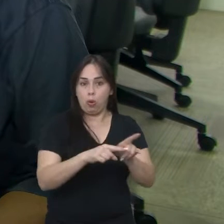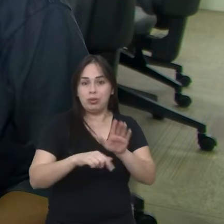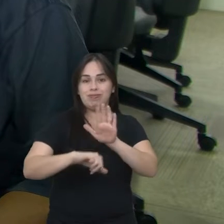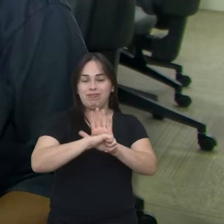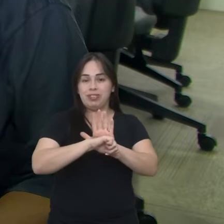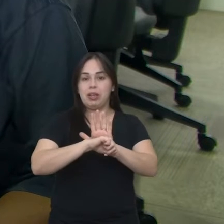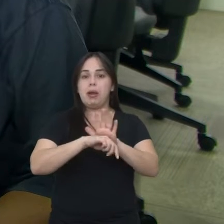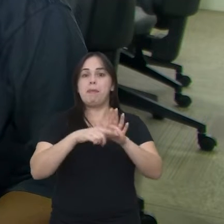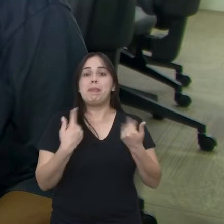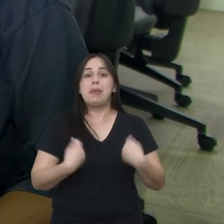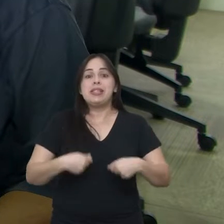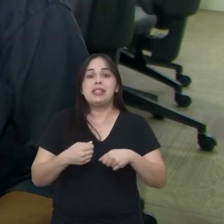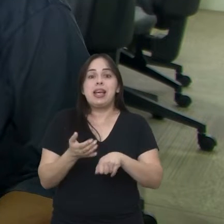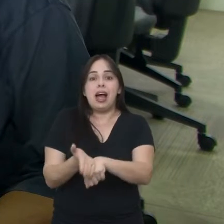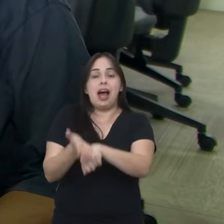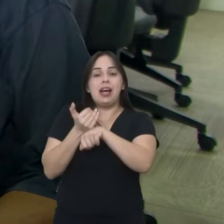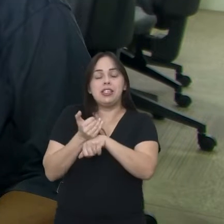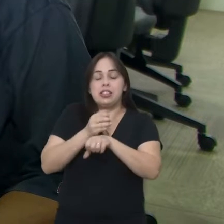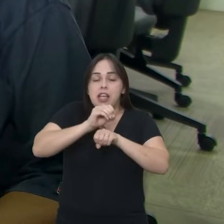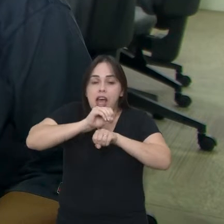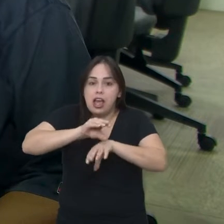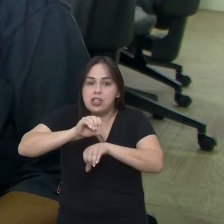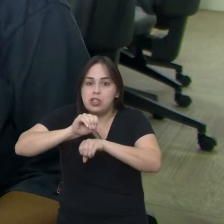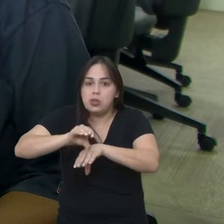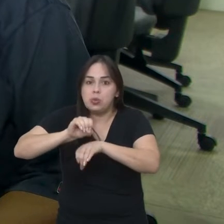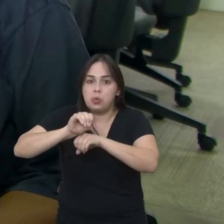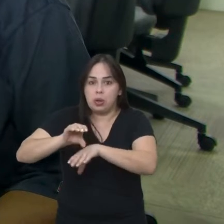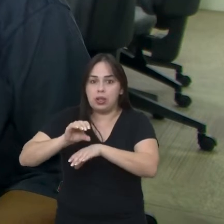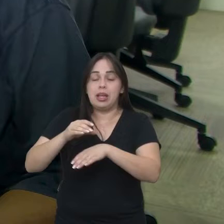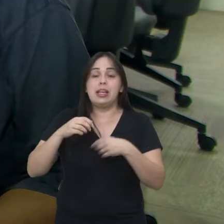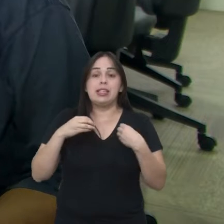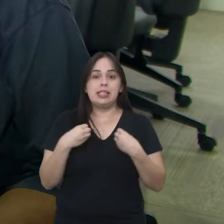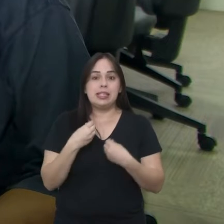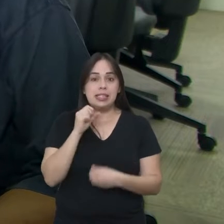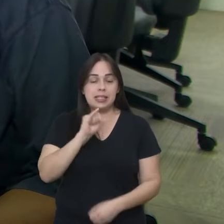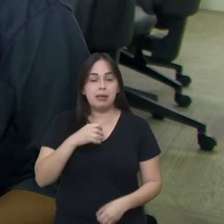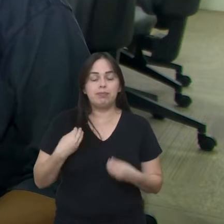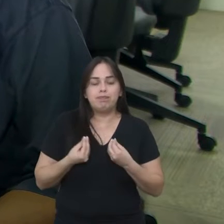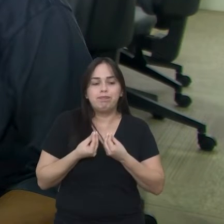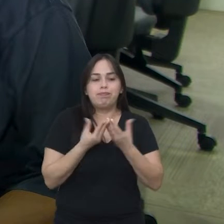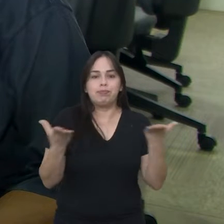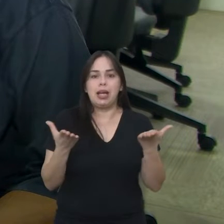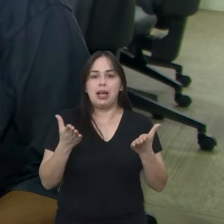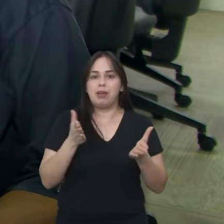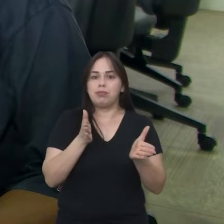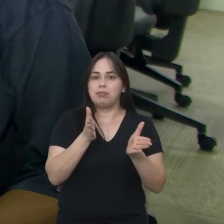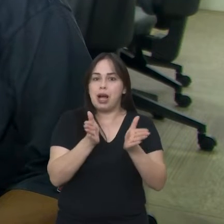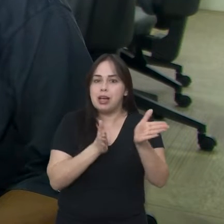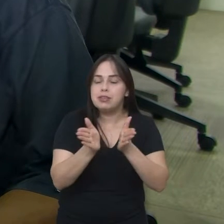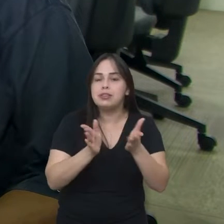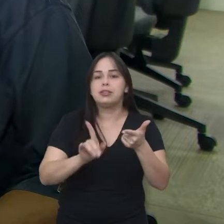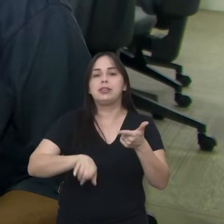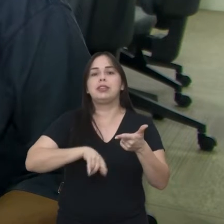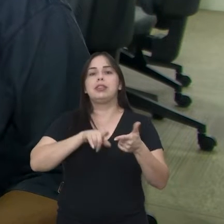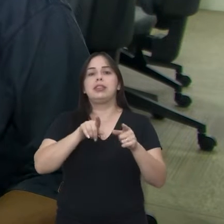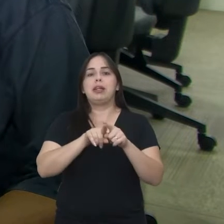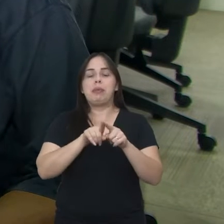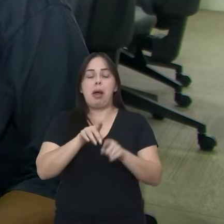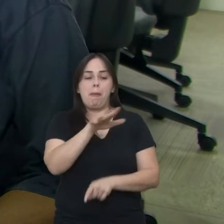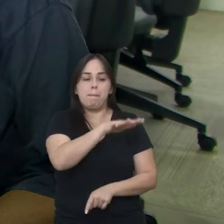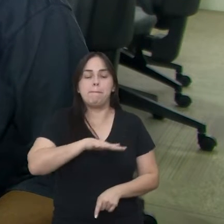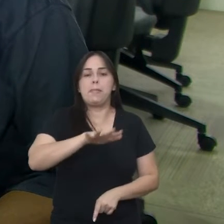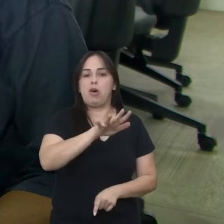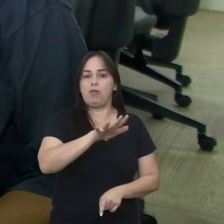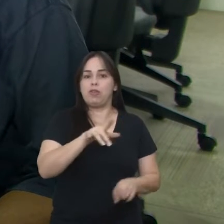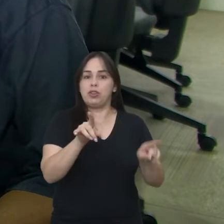só é combatido através da educação. A partir do momento que nós damos acesso a toda a sociedade à educação, acesso